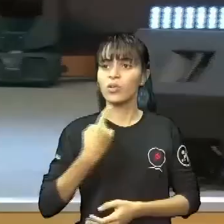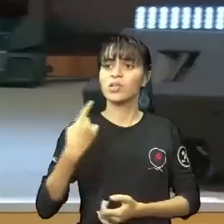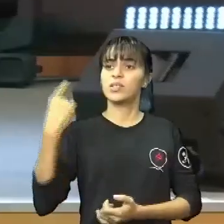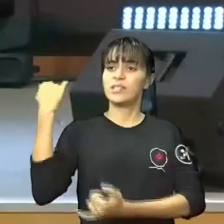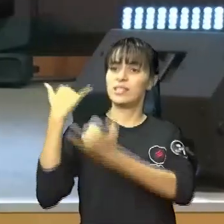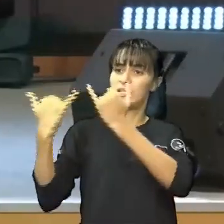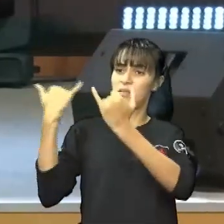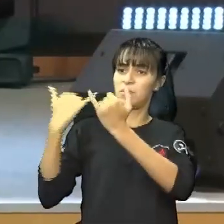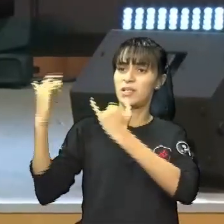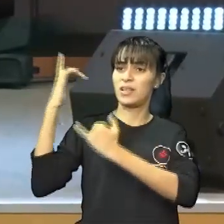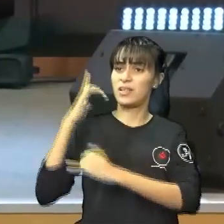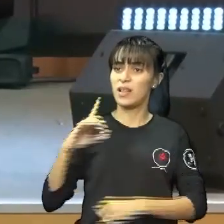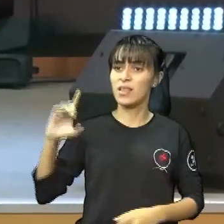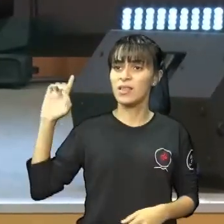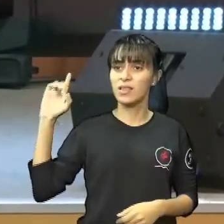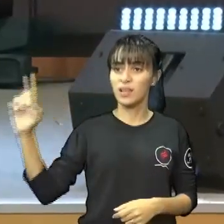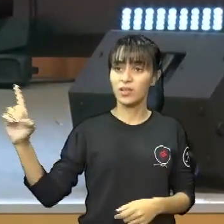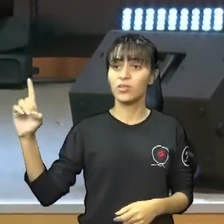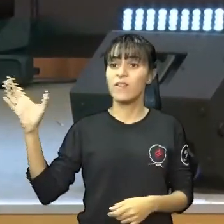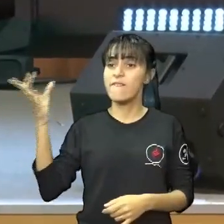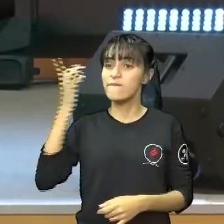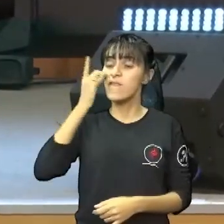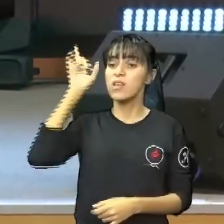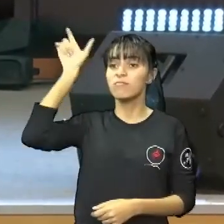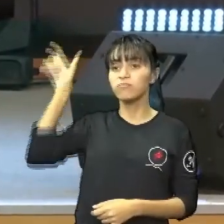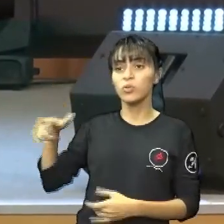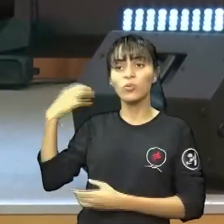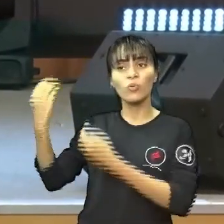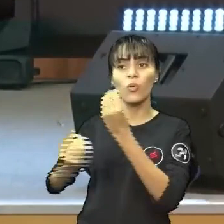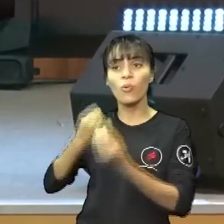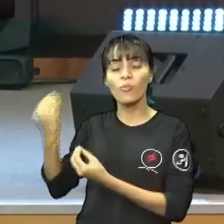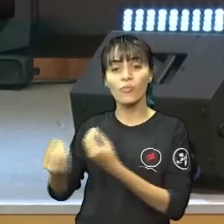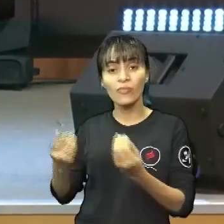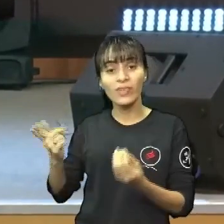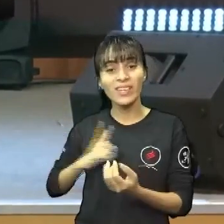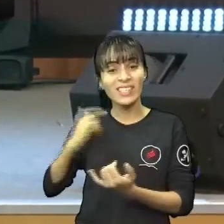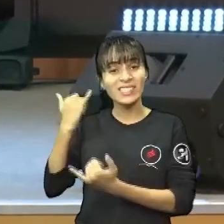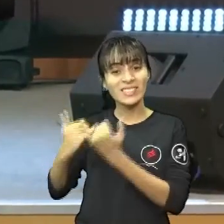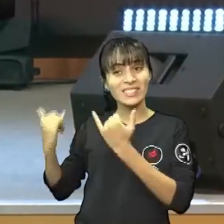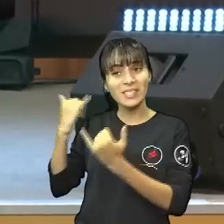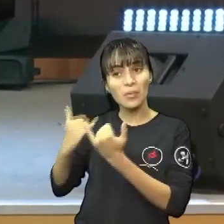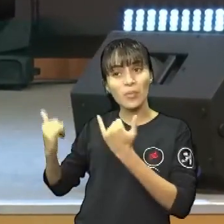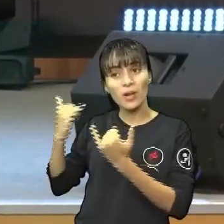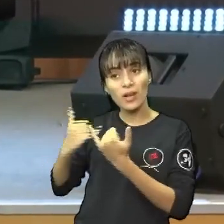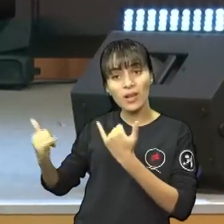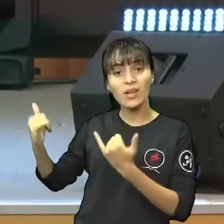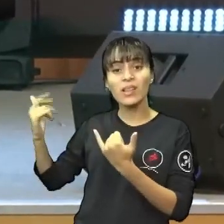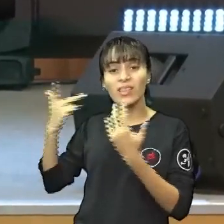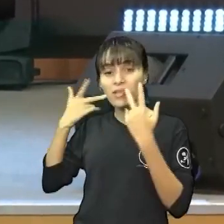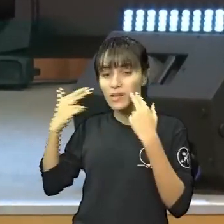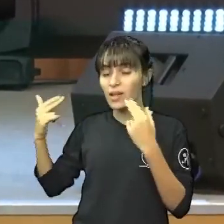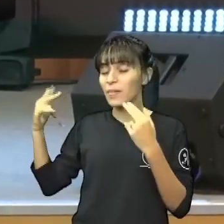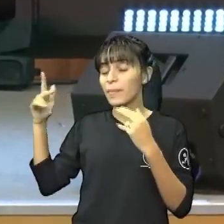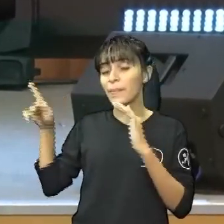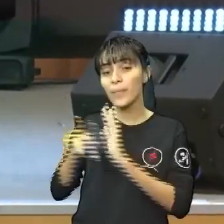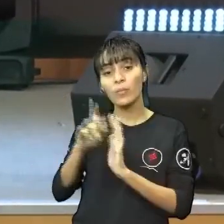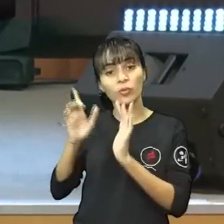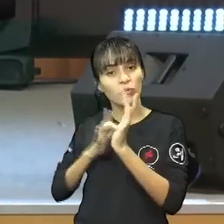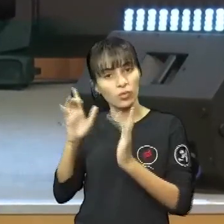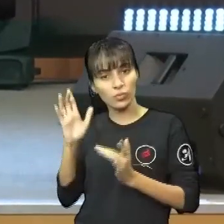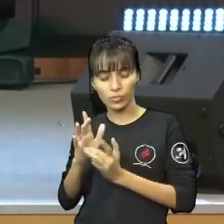semelhantes a ele e nós vamos ver como ele é você vai ter uma semelhança da natureza transcendente de